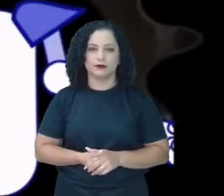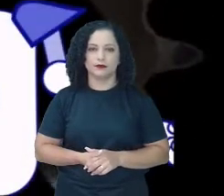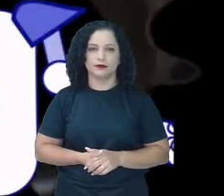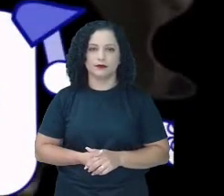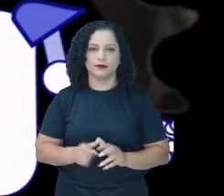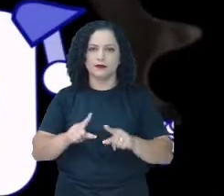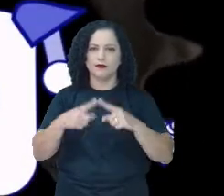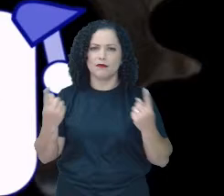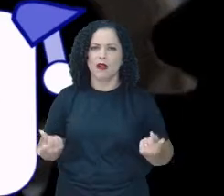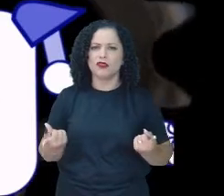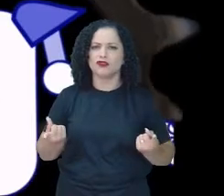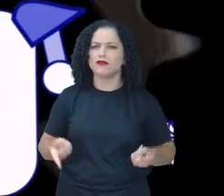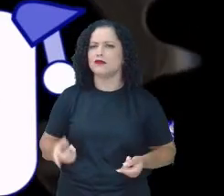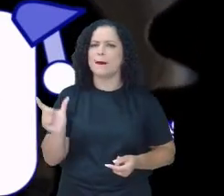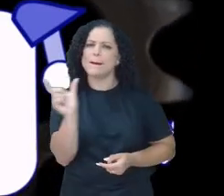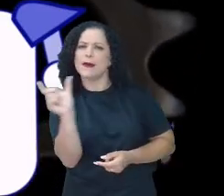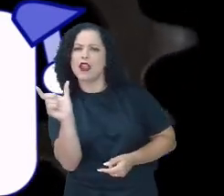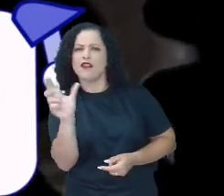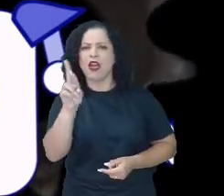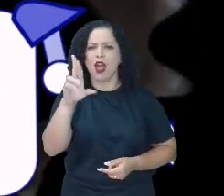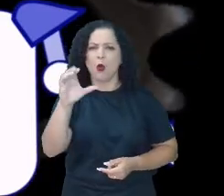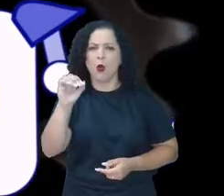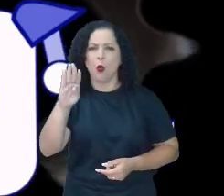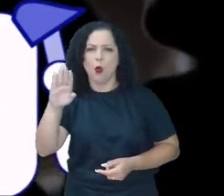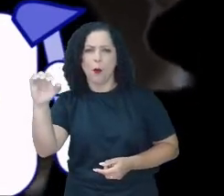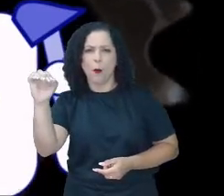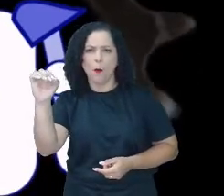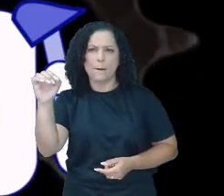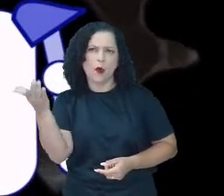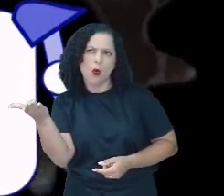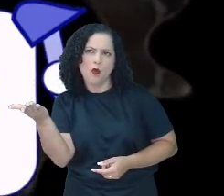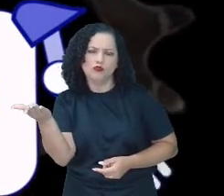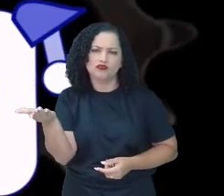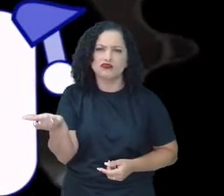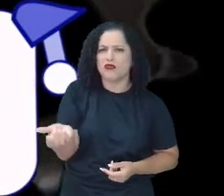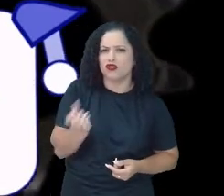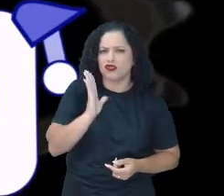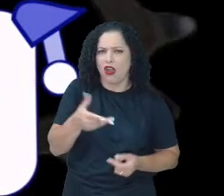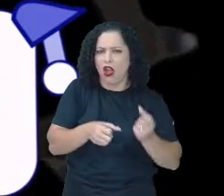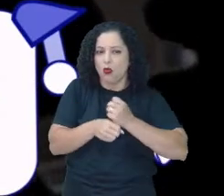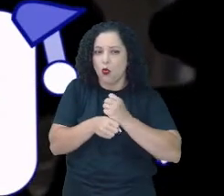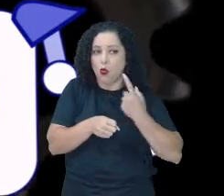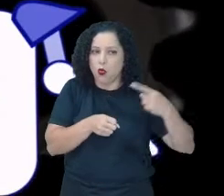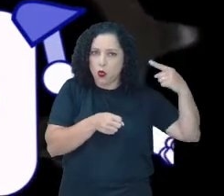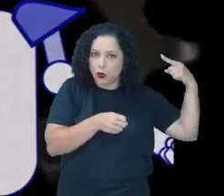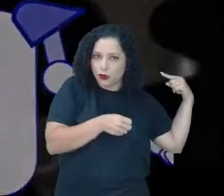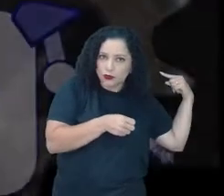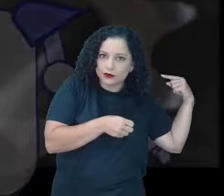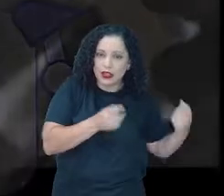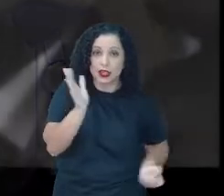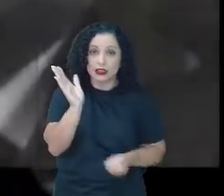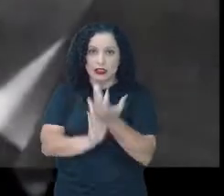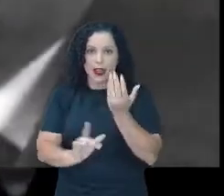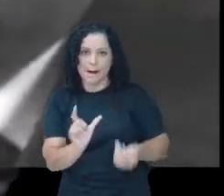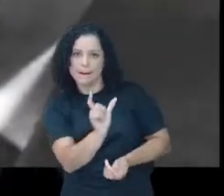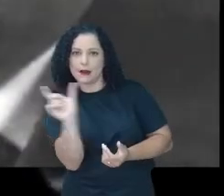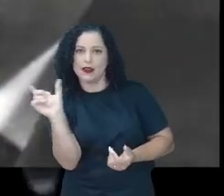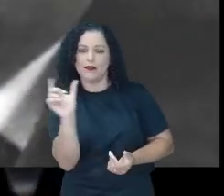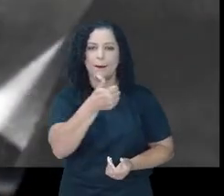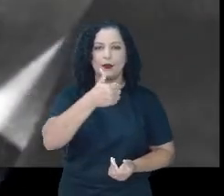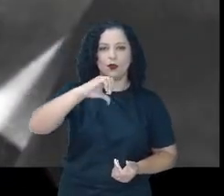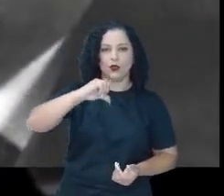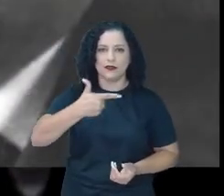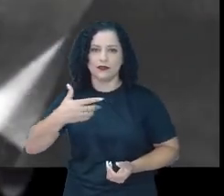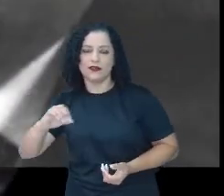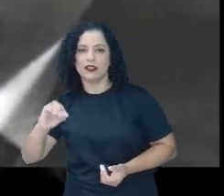Mas e a palavra robô? Será que ela existe há tanto tempo assim? A palavra surgiu em 1920 e foi